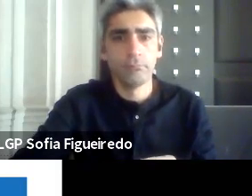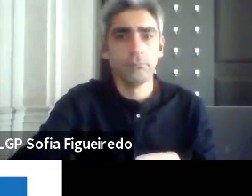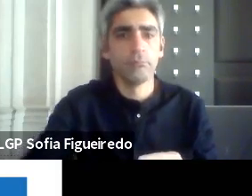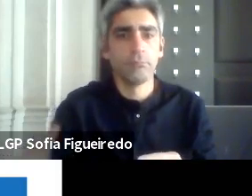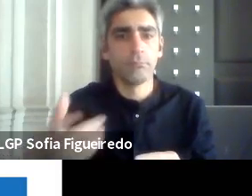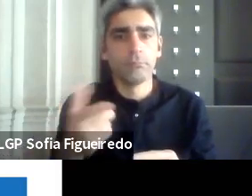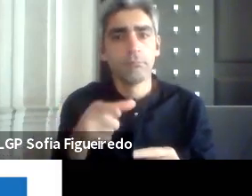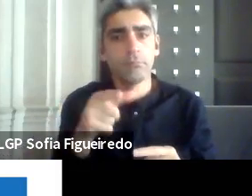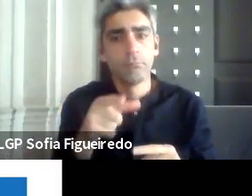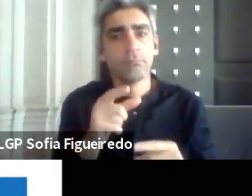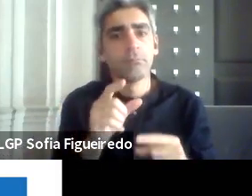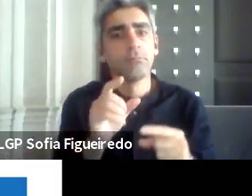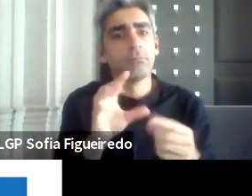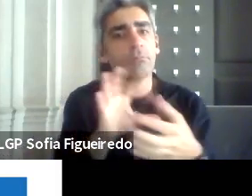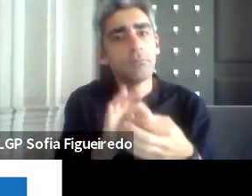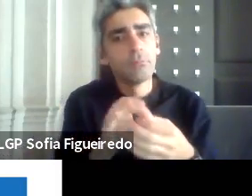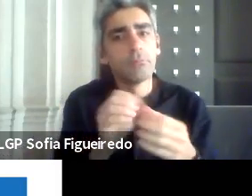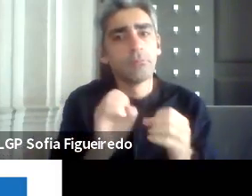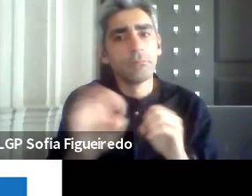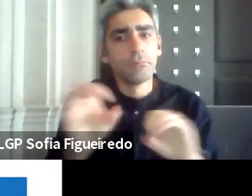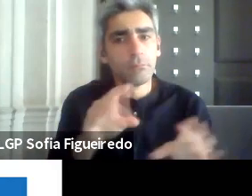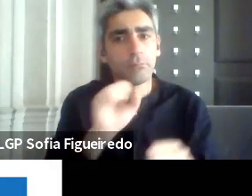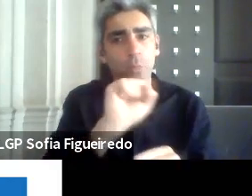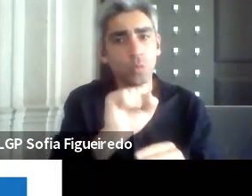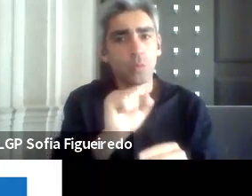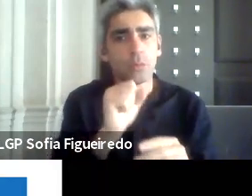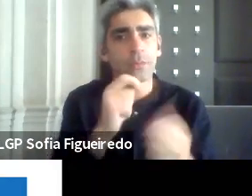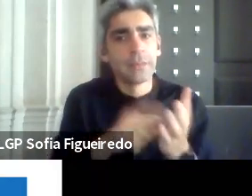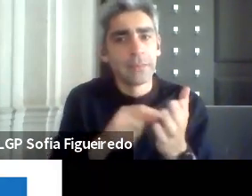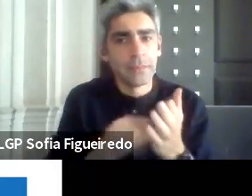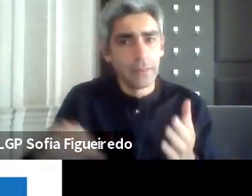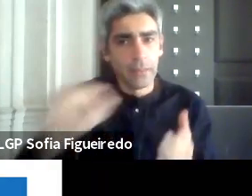customizada para as suas necessidades.